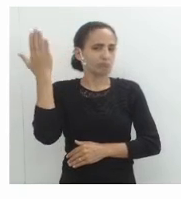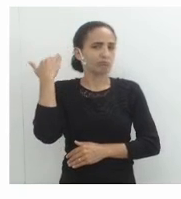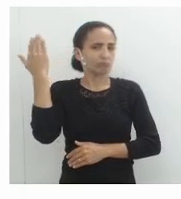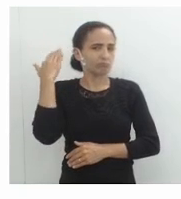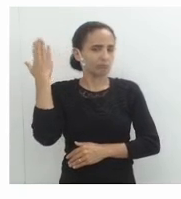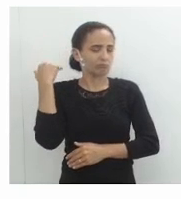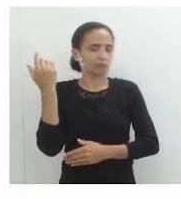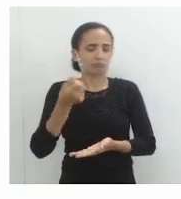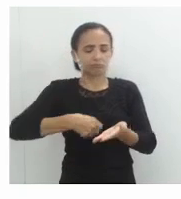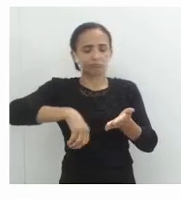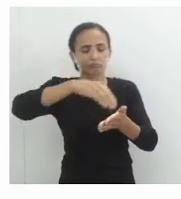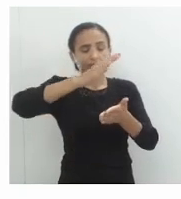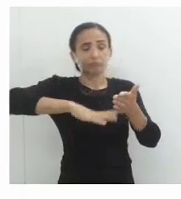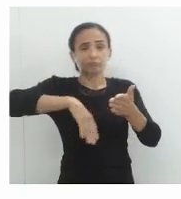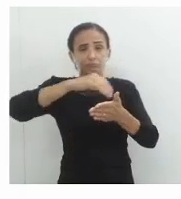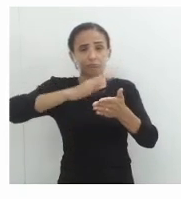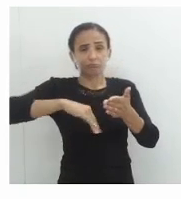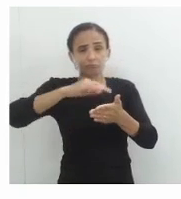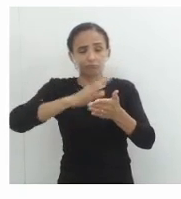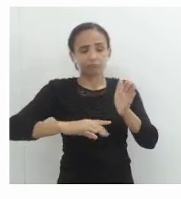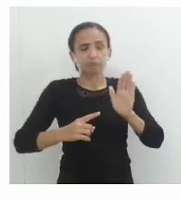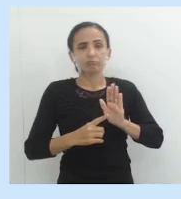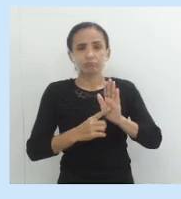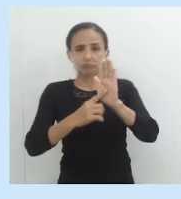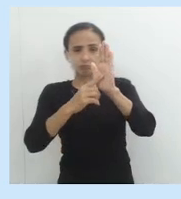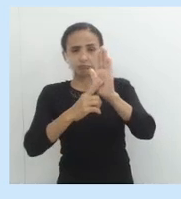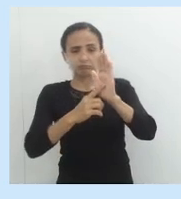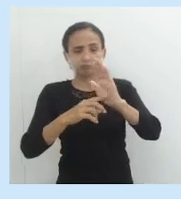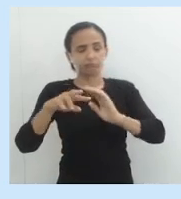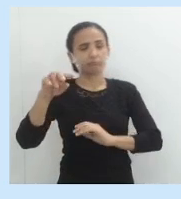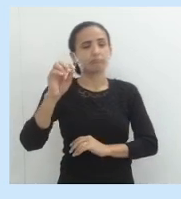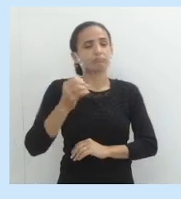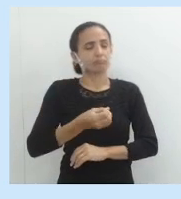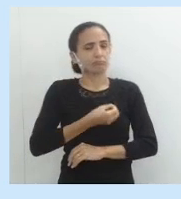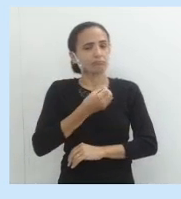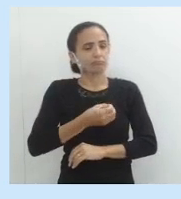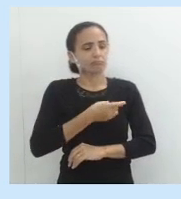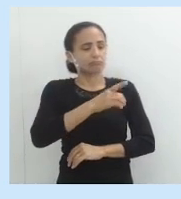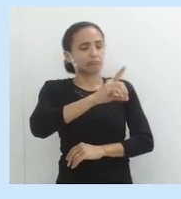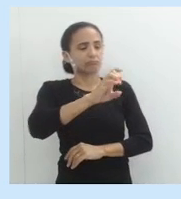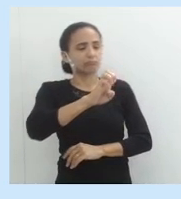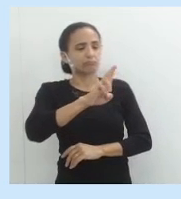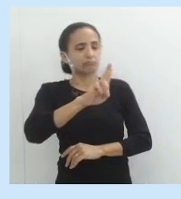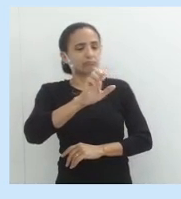pinturas murais contavam fatos da vida dos deuses. Então, os